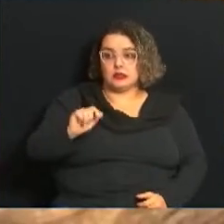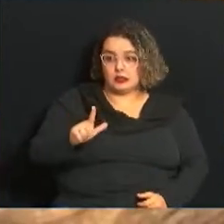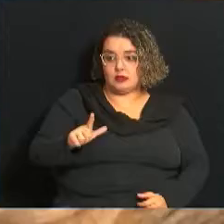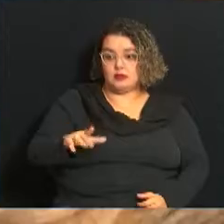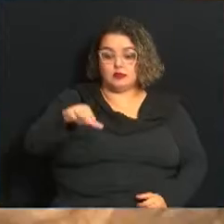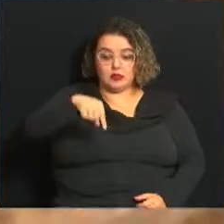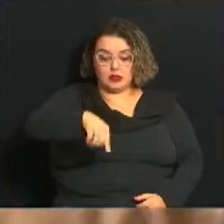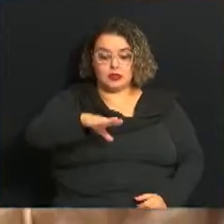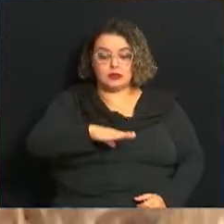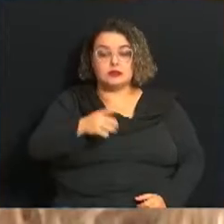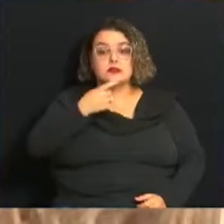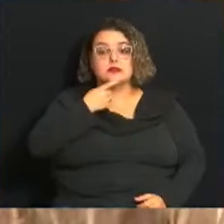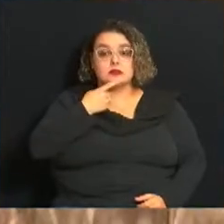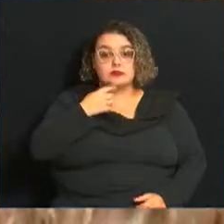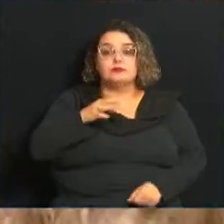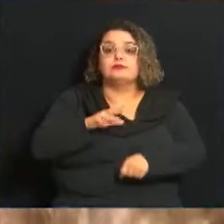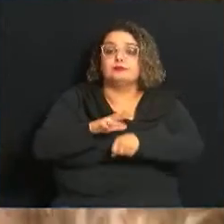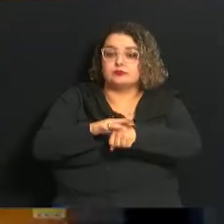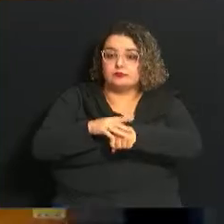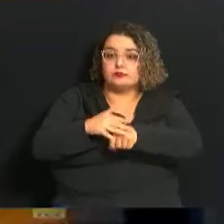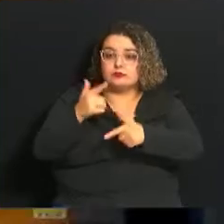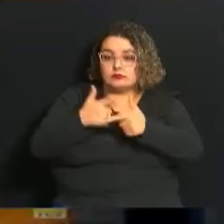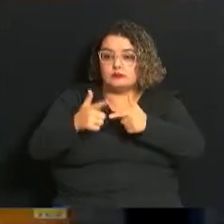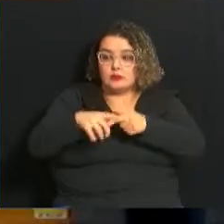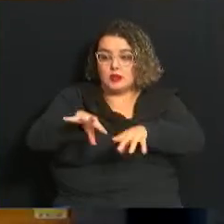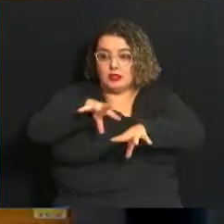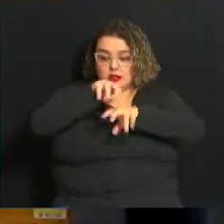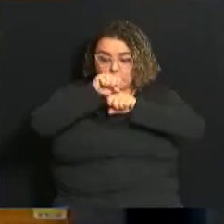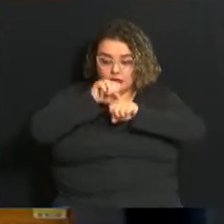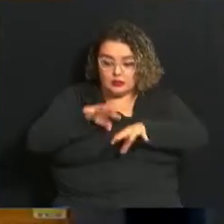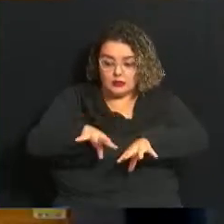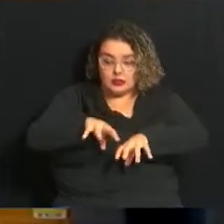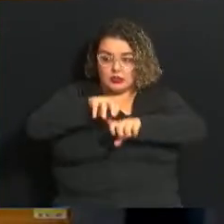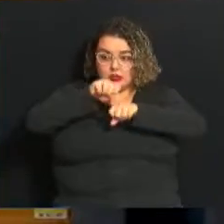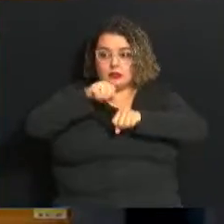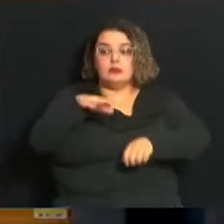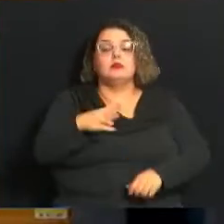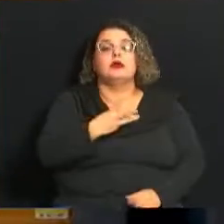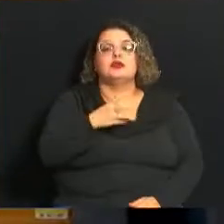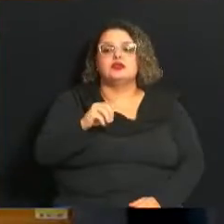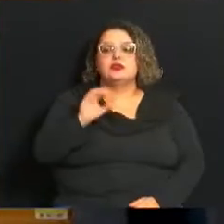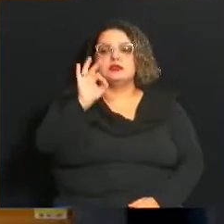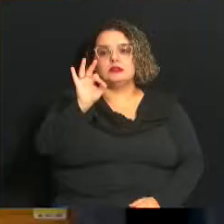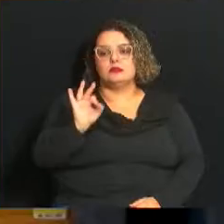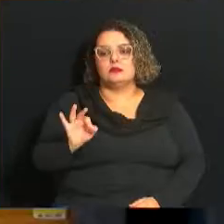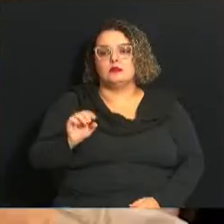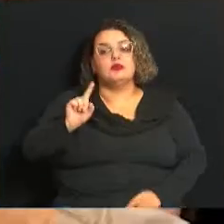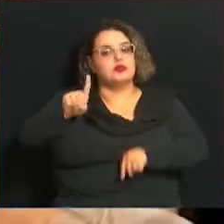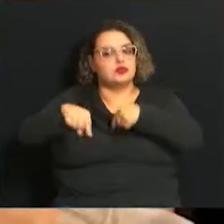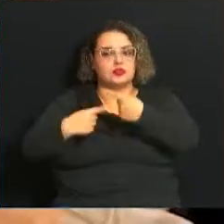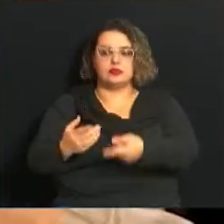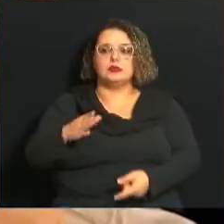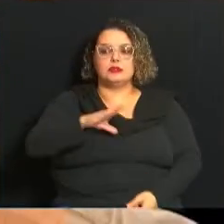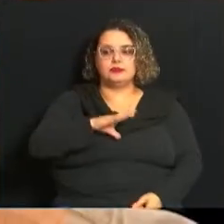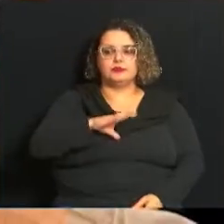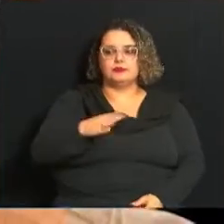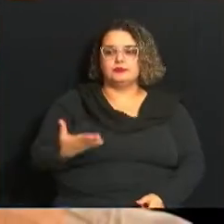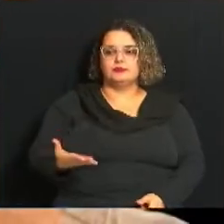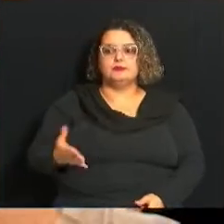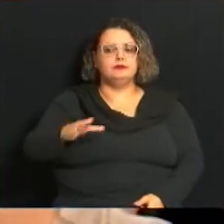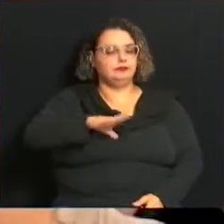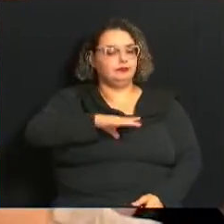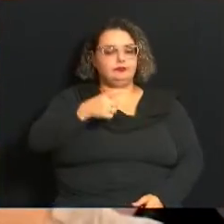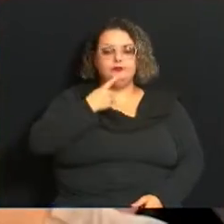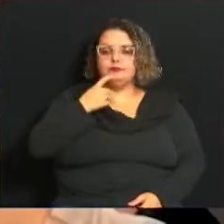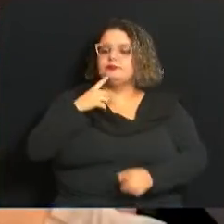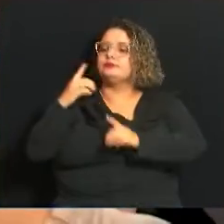Campinas está com doenças respiratórias. Mais de 30% são de outros municípios. Campinas sempre atendeu,